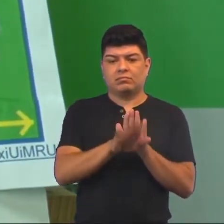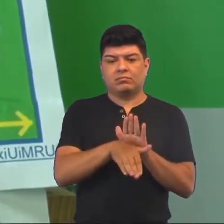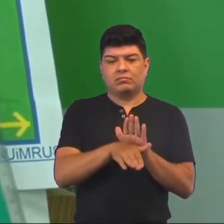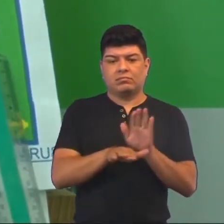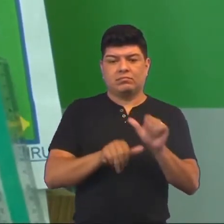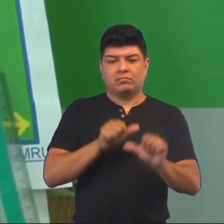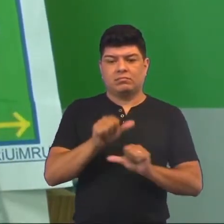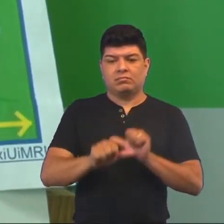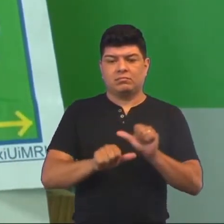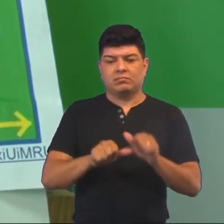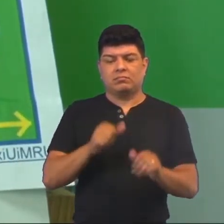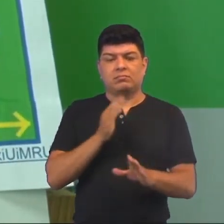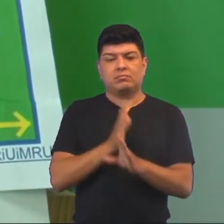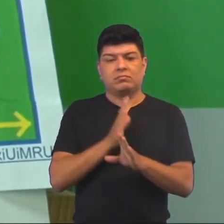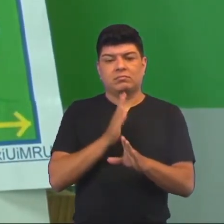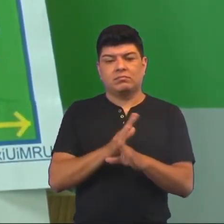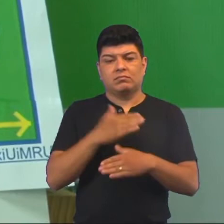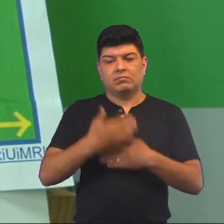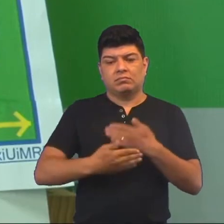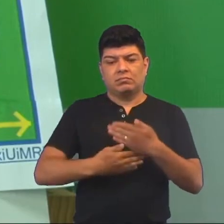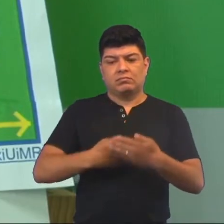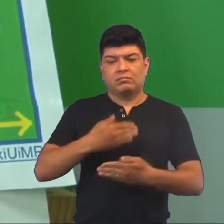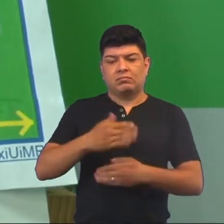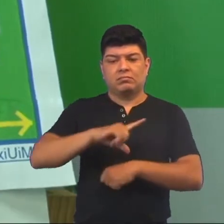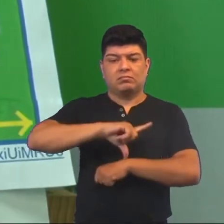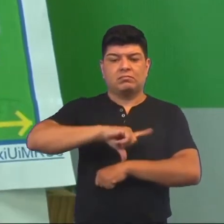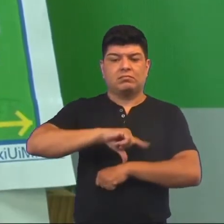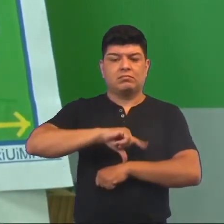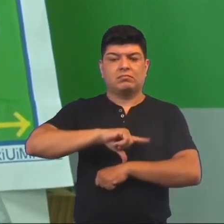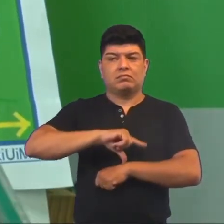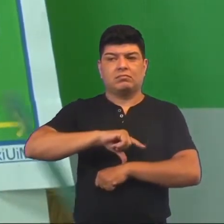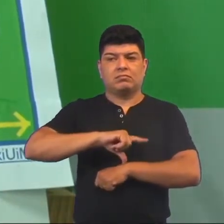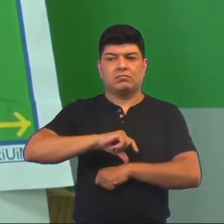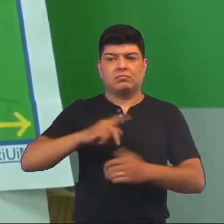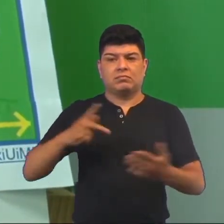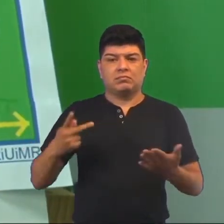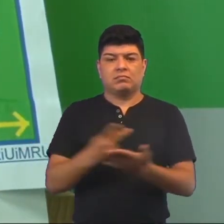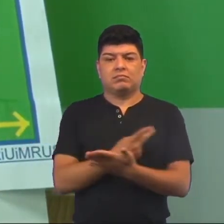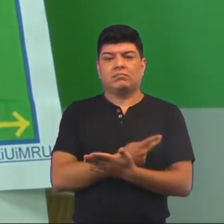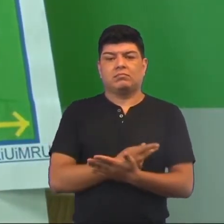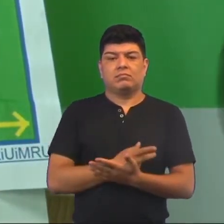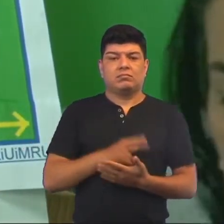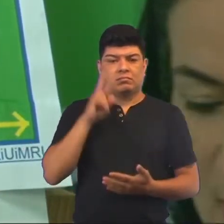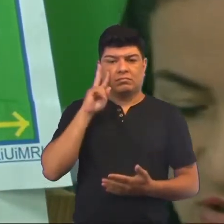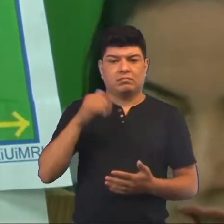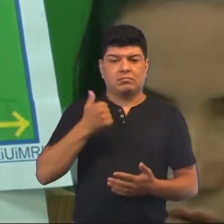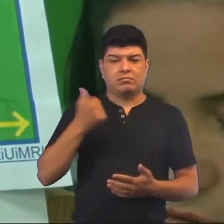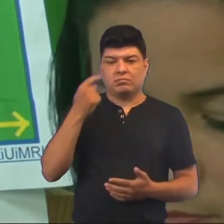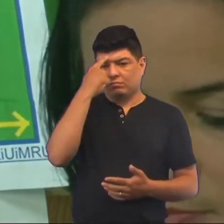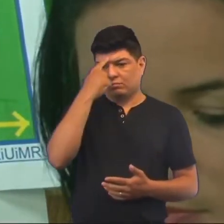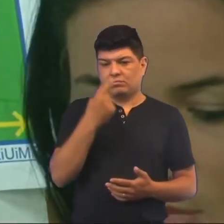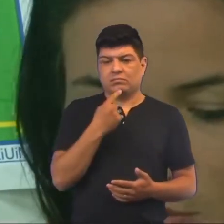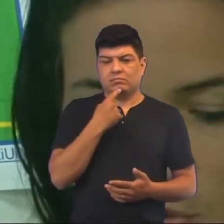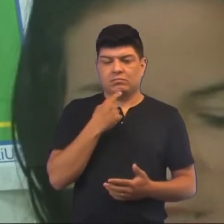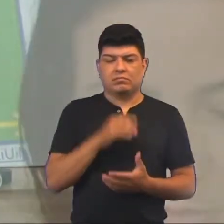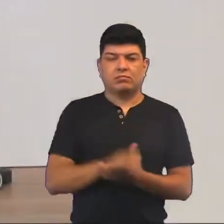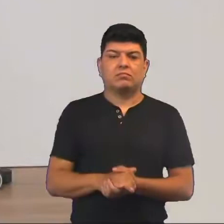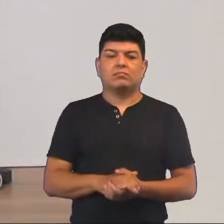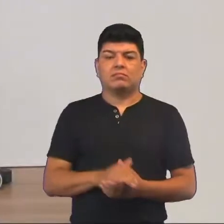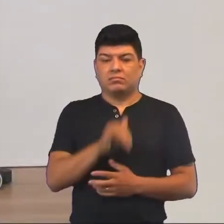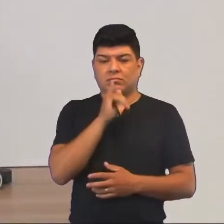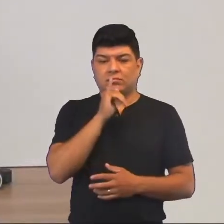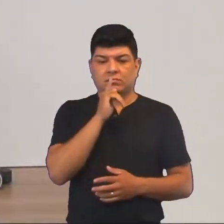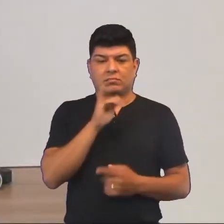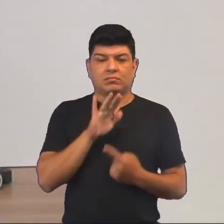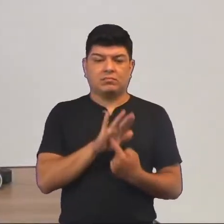se modificando conforme o passar das horas. Isso acontece. Vamos ver na primeira imagem aqui, ó. Por exemplo,